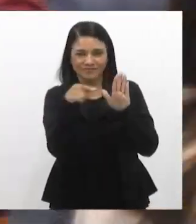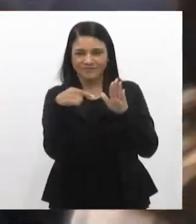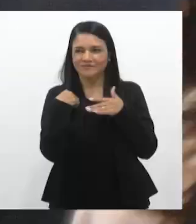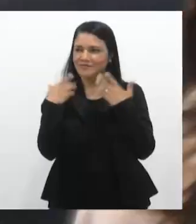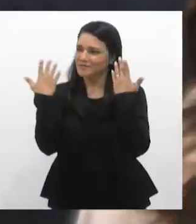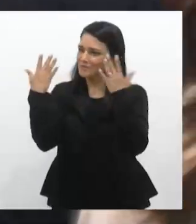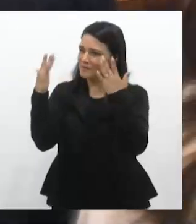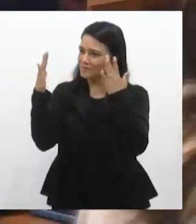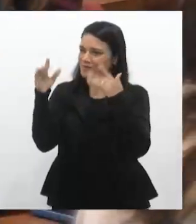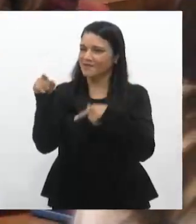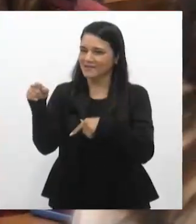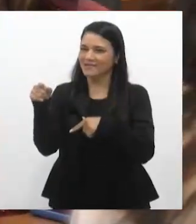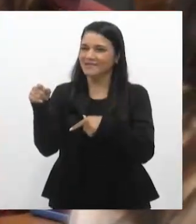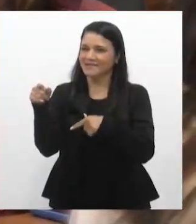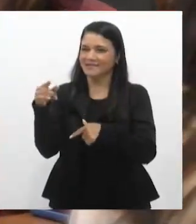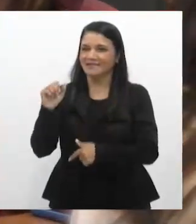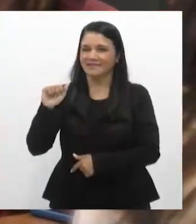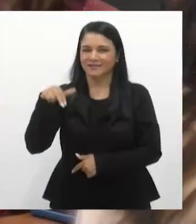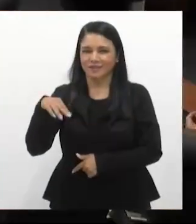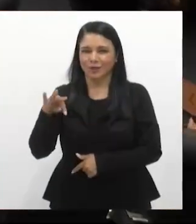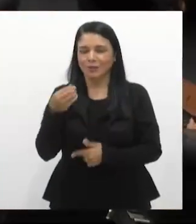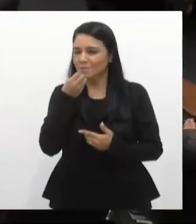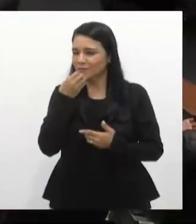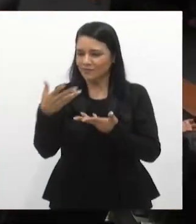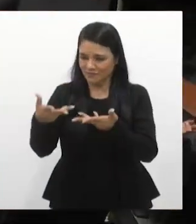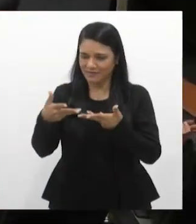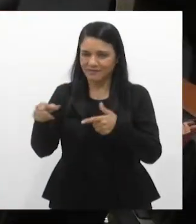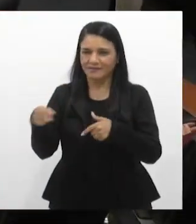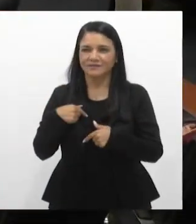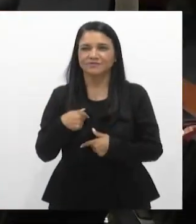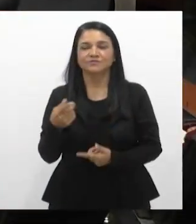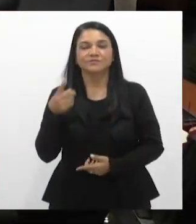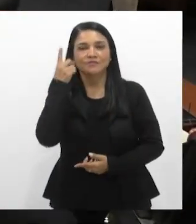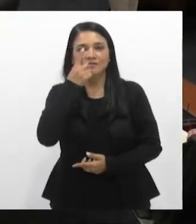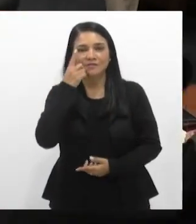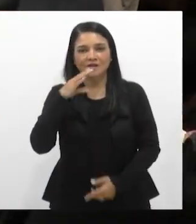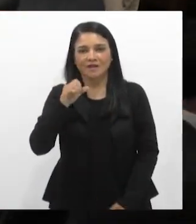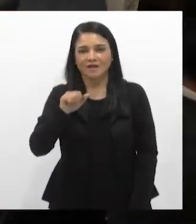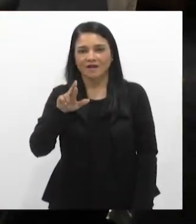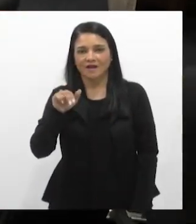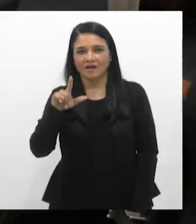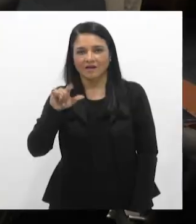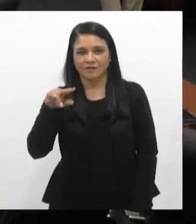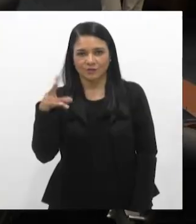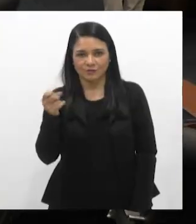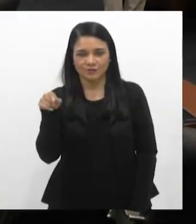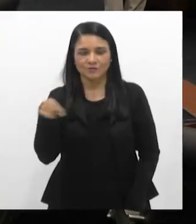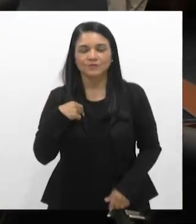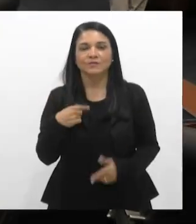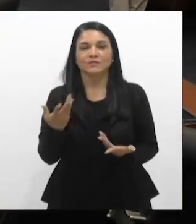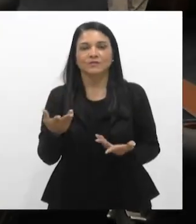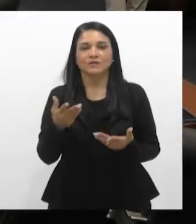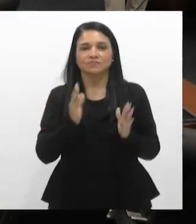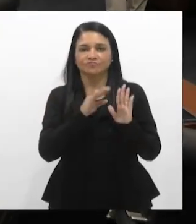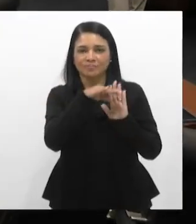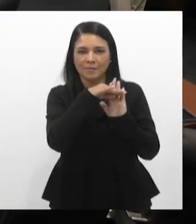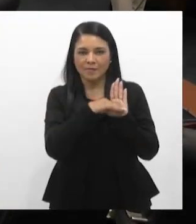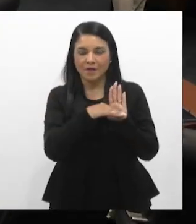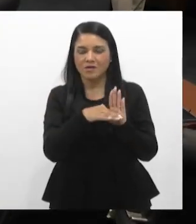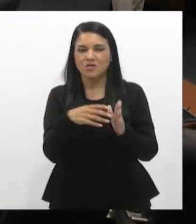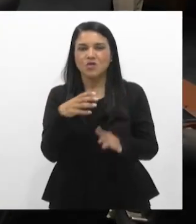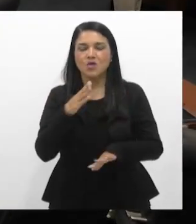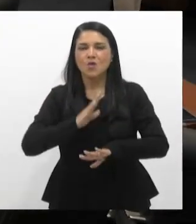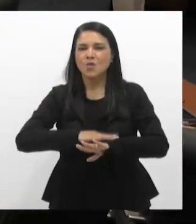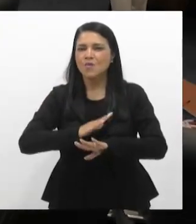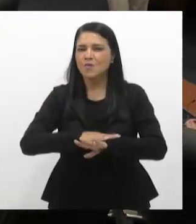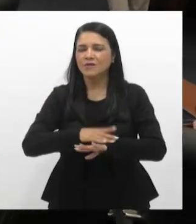Parabéns, Antônia. Seja muito bem-vinda. Deputado Carlinhos BNH. Presidente, questão de ordem é um momento de tristeza, e acho